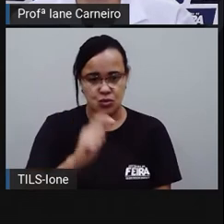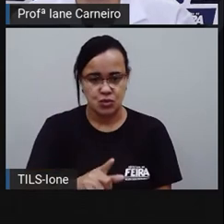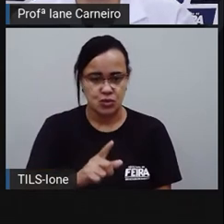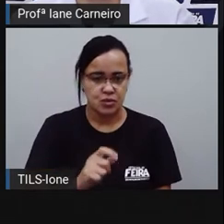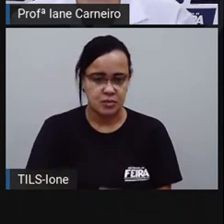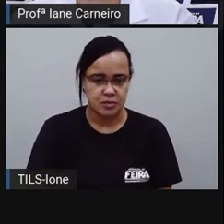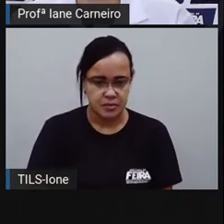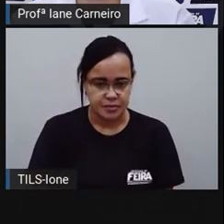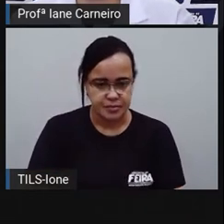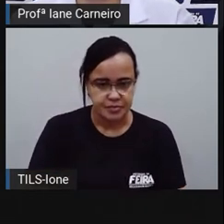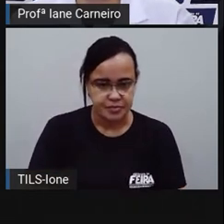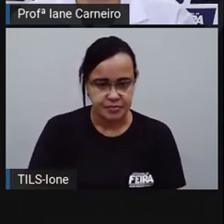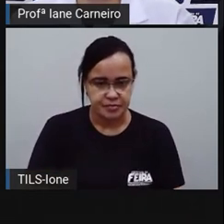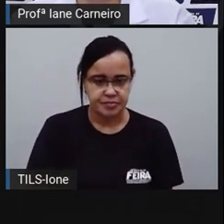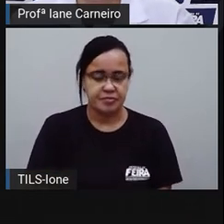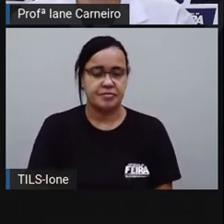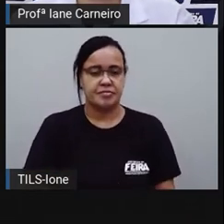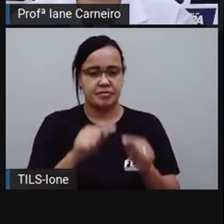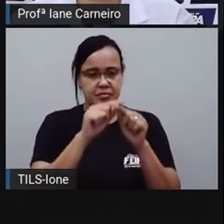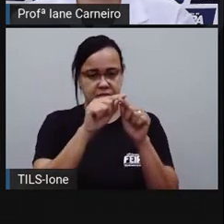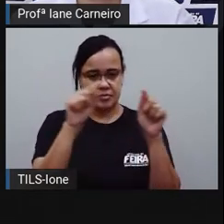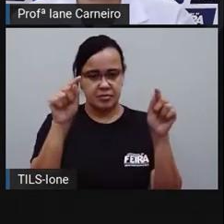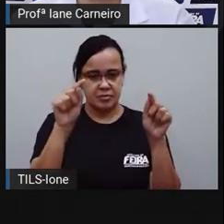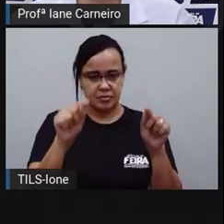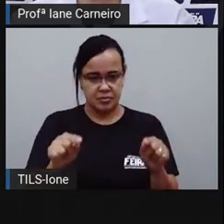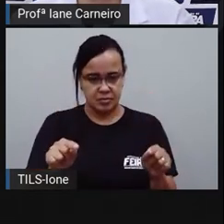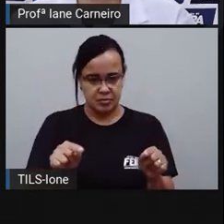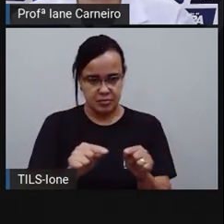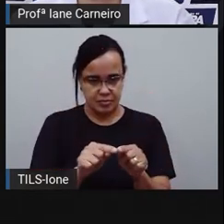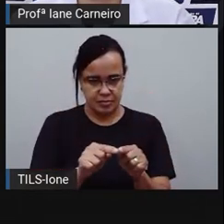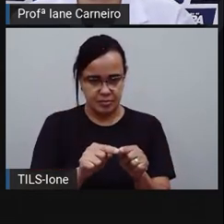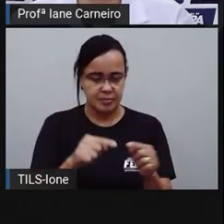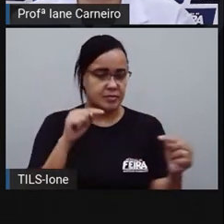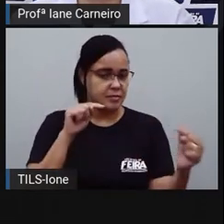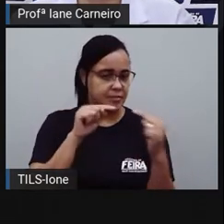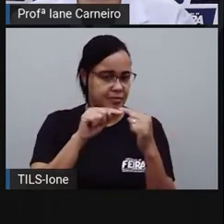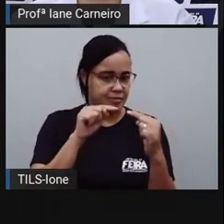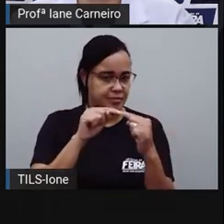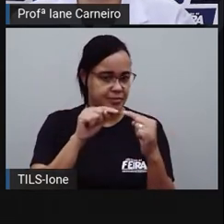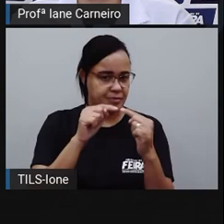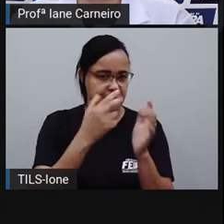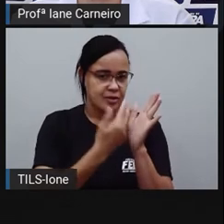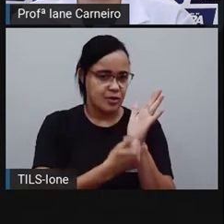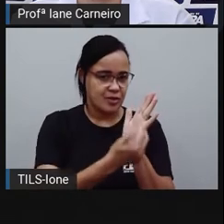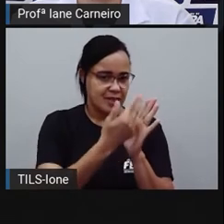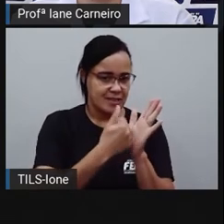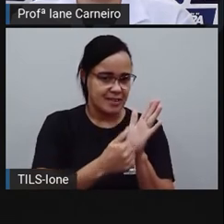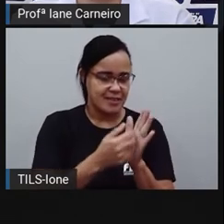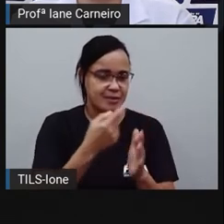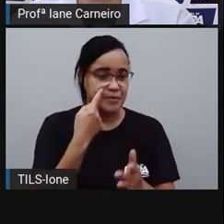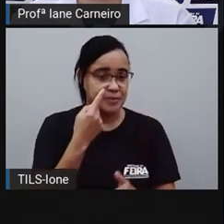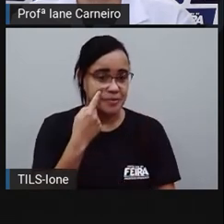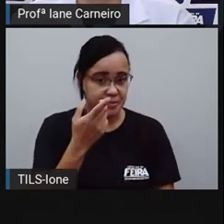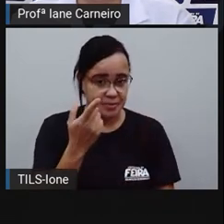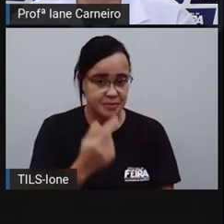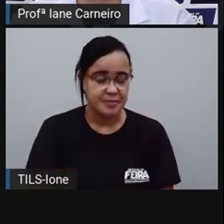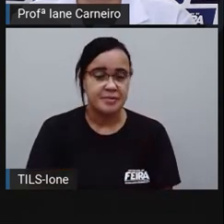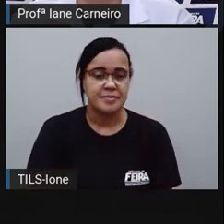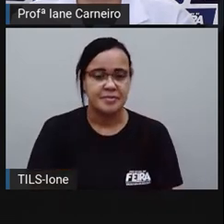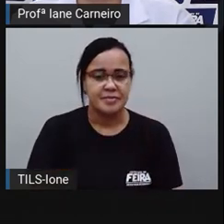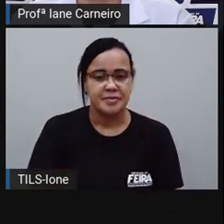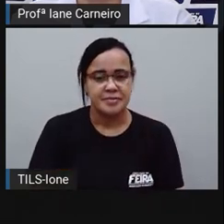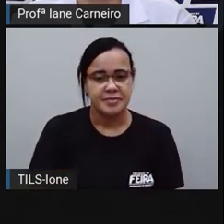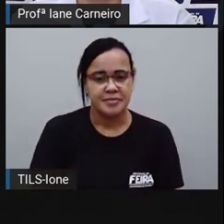Os retângulos. Vamos lá? Os retângulos. Vamos ver aqui quantos tem na imagem. Olha só, aqui